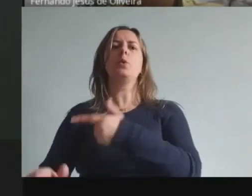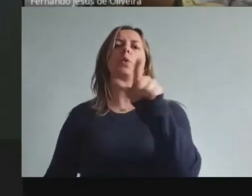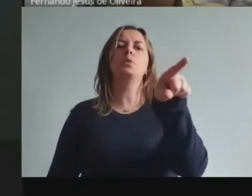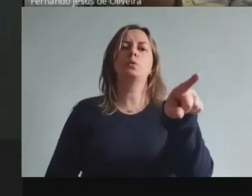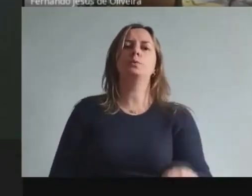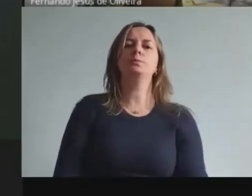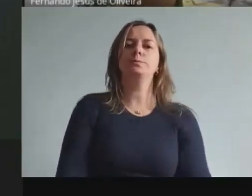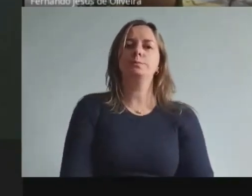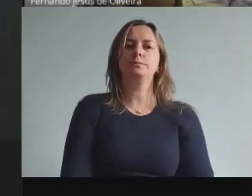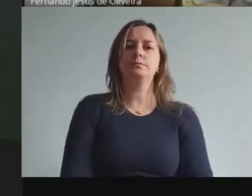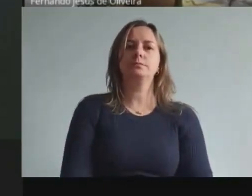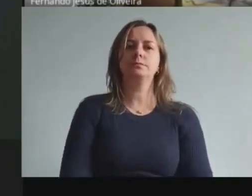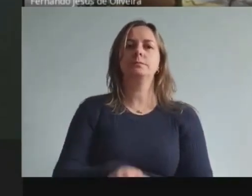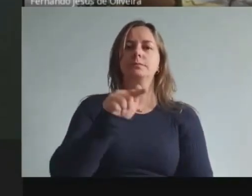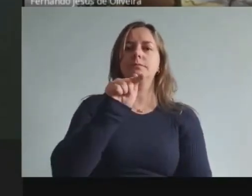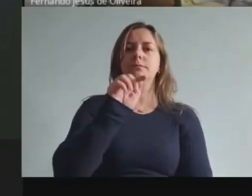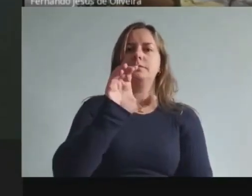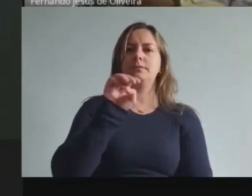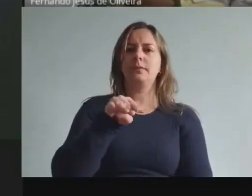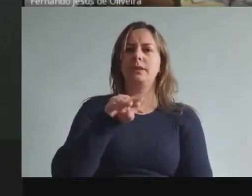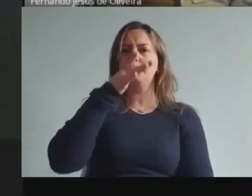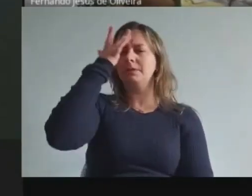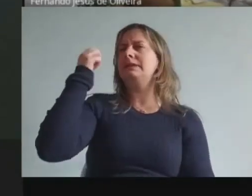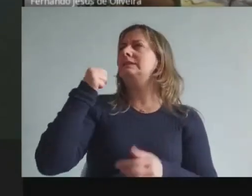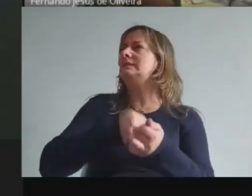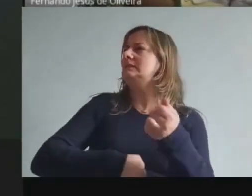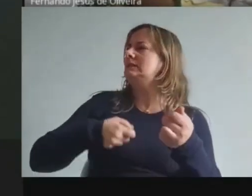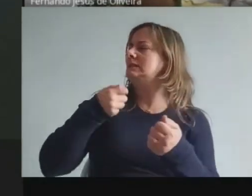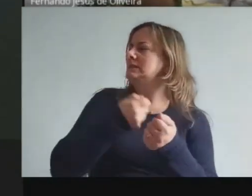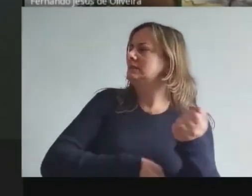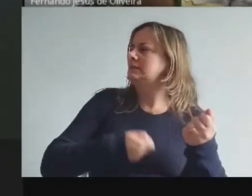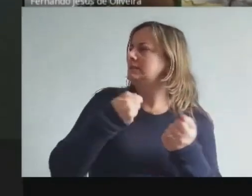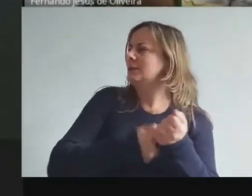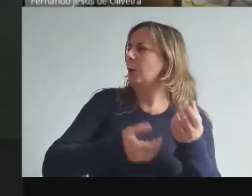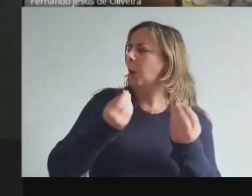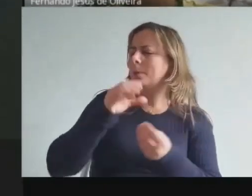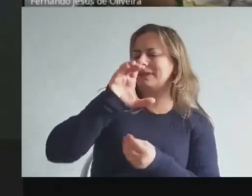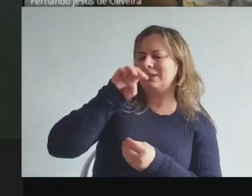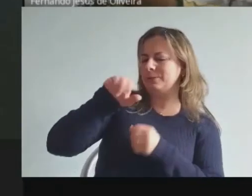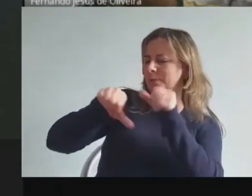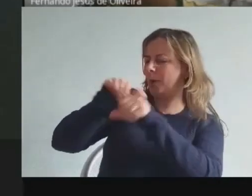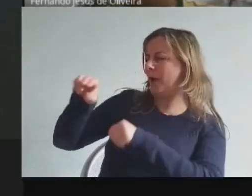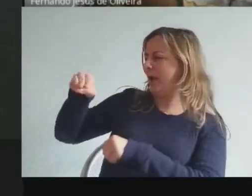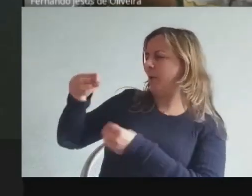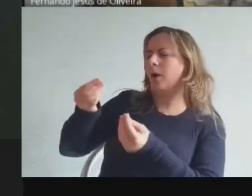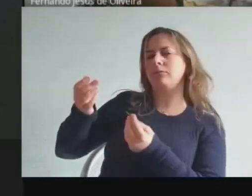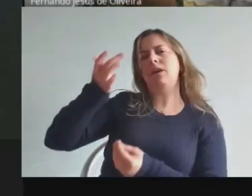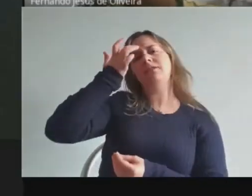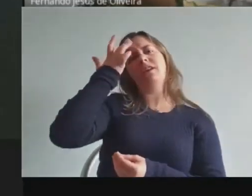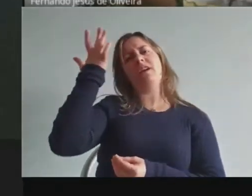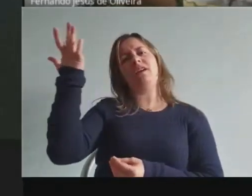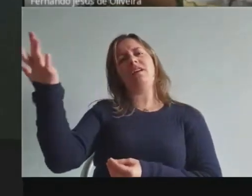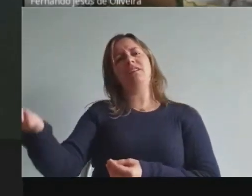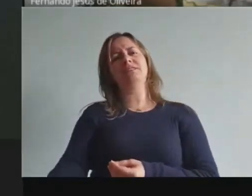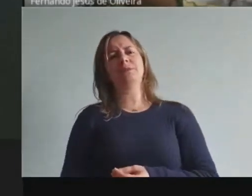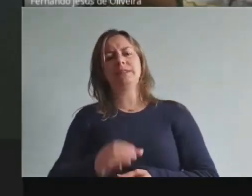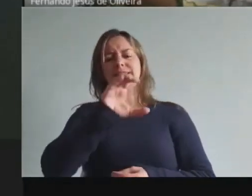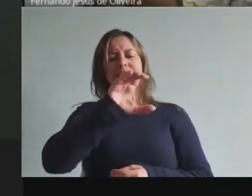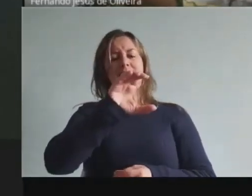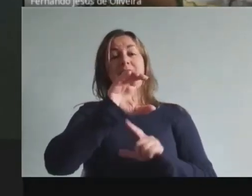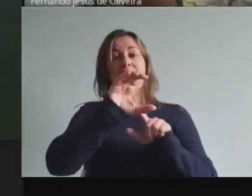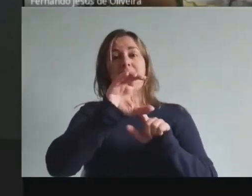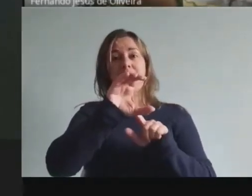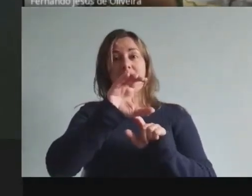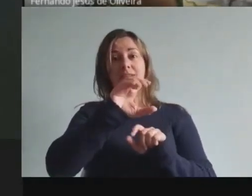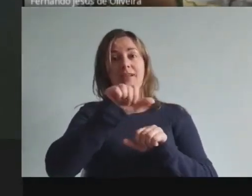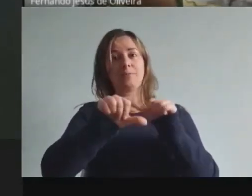7 centímetros. Nossa, tem gente que apanha para transformar centímetro em metro. Gente, é a coisa mais fácil que tem. Tira esse C e coloca